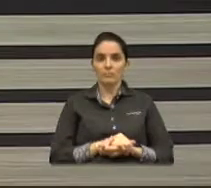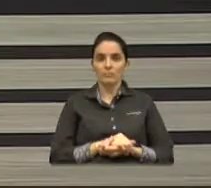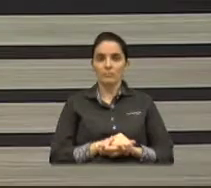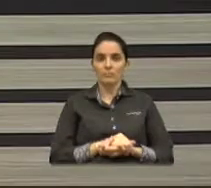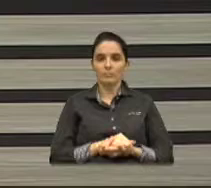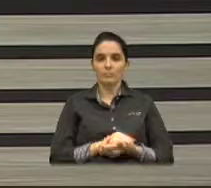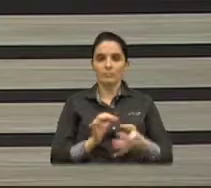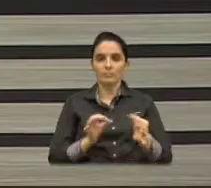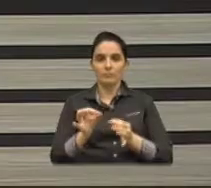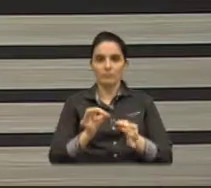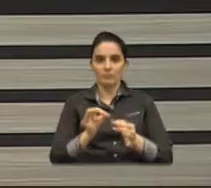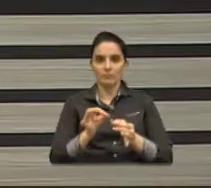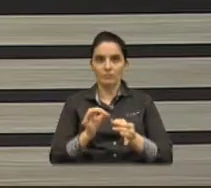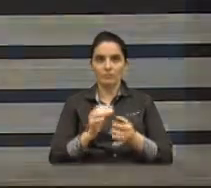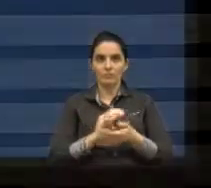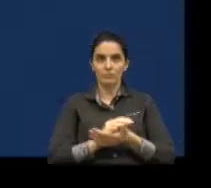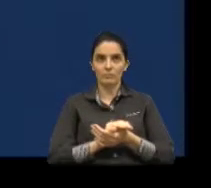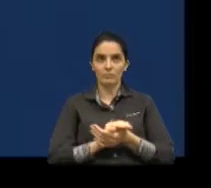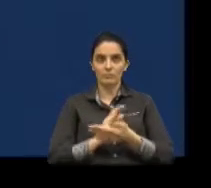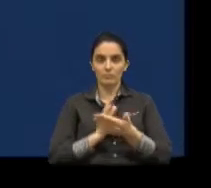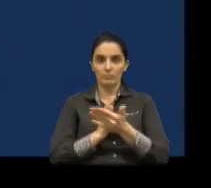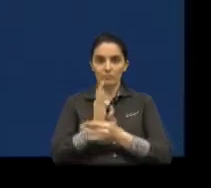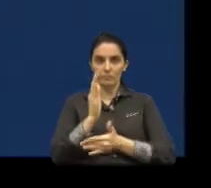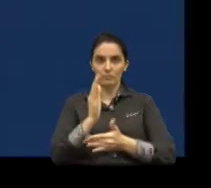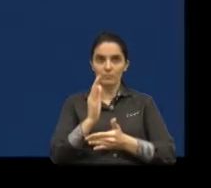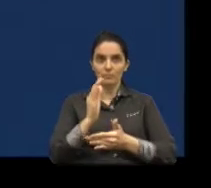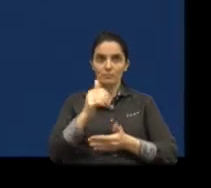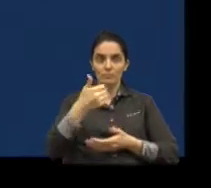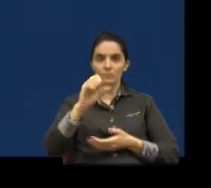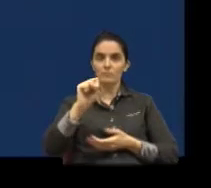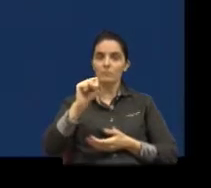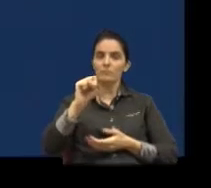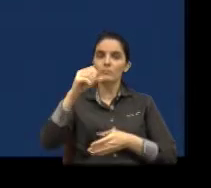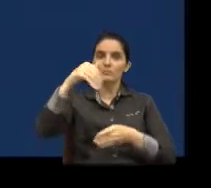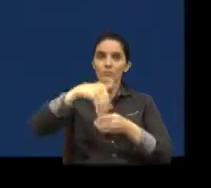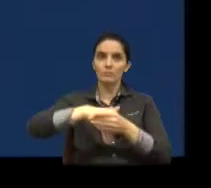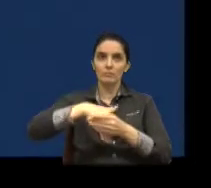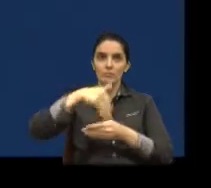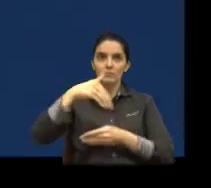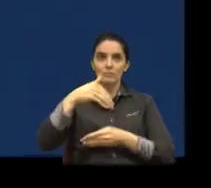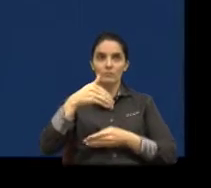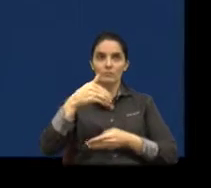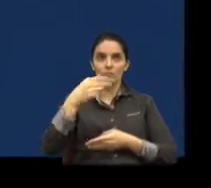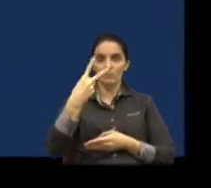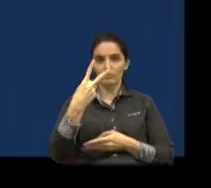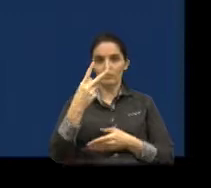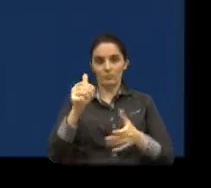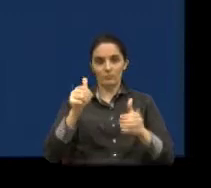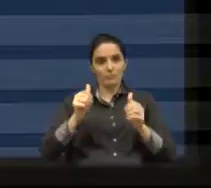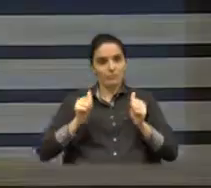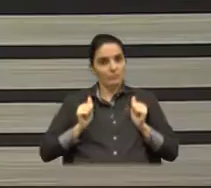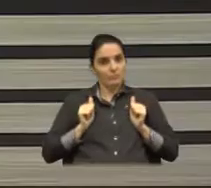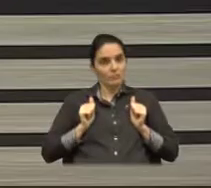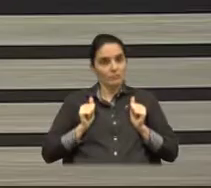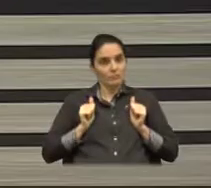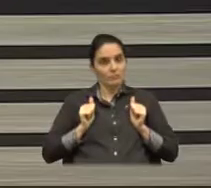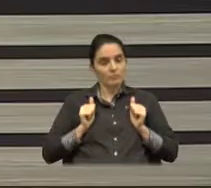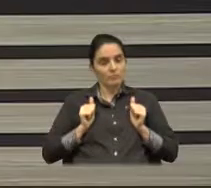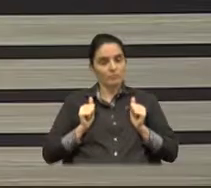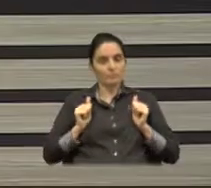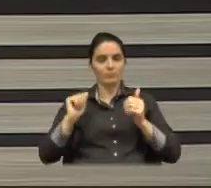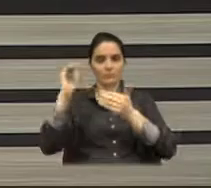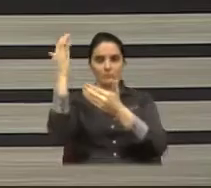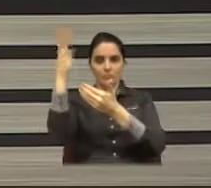O projeto foi aprovado por 18 votos com duas abstenções. O projeto não, moção de aplauso